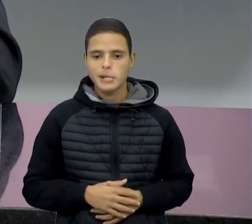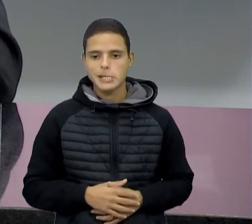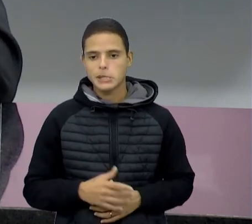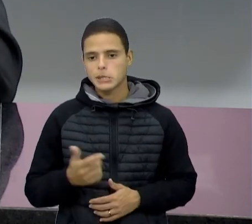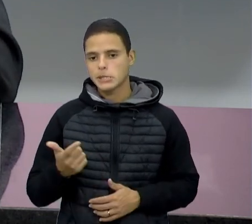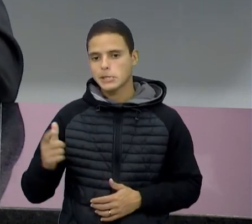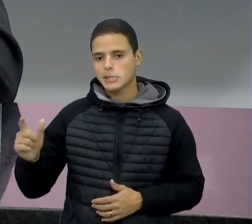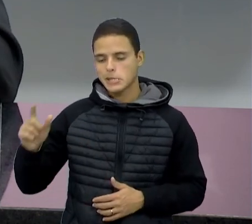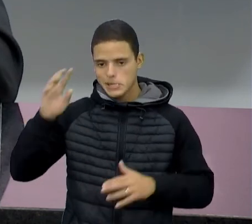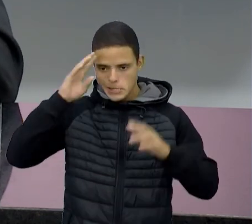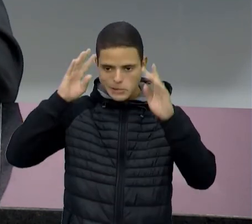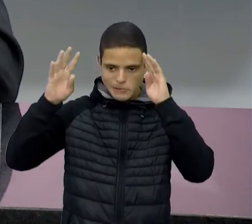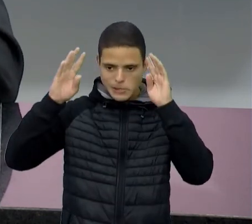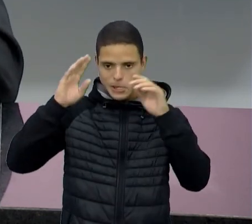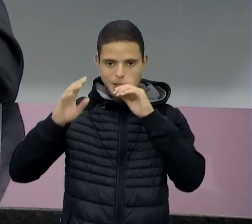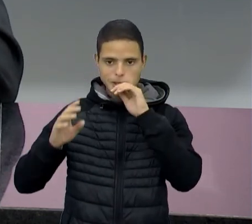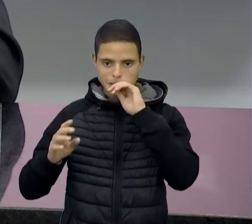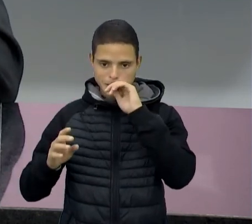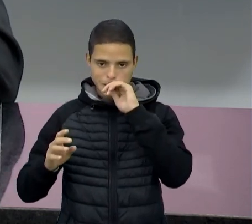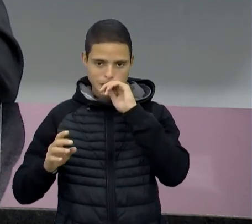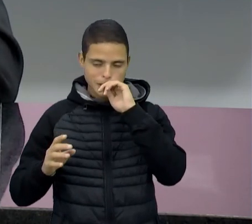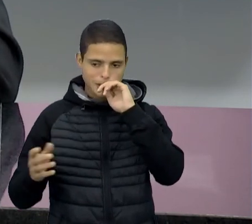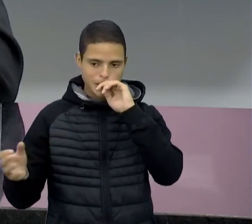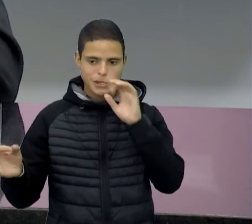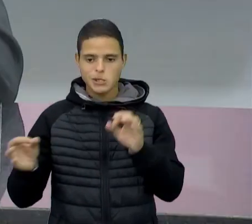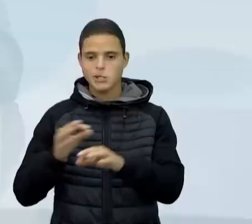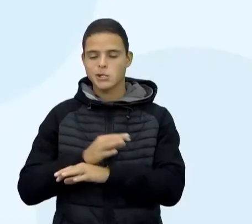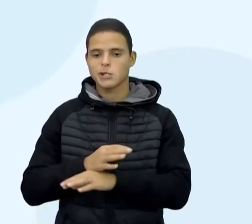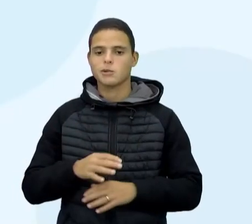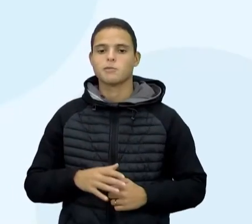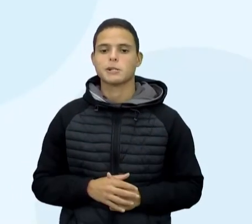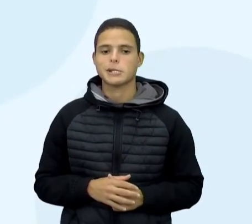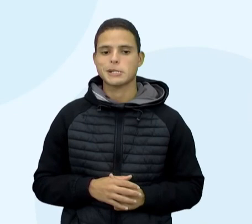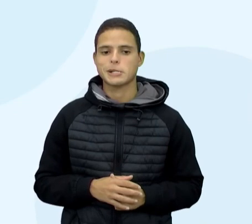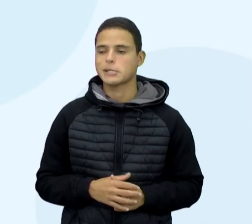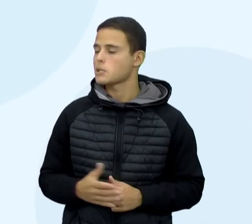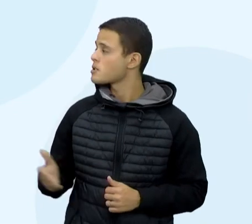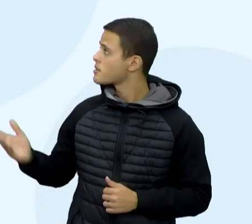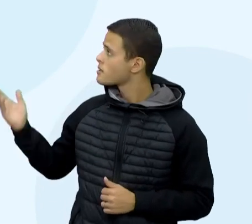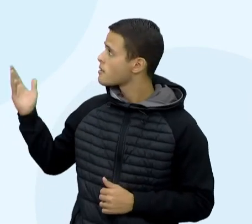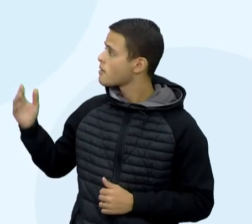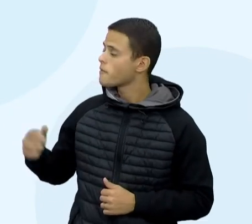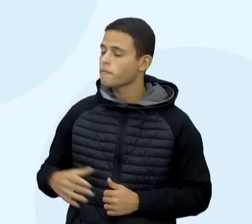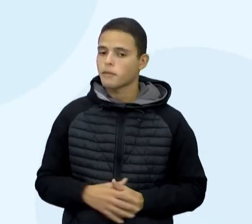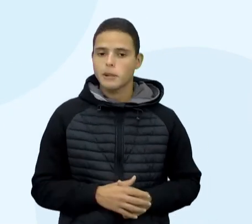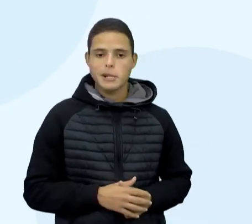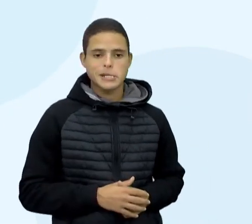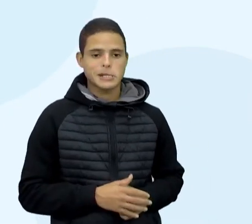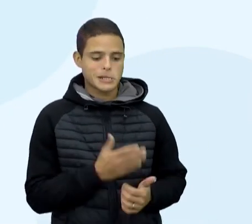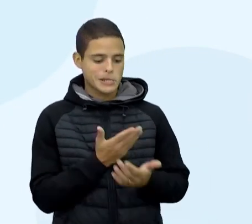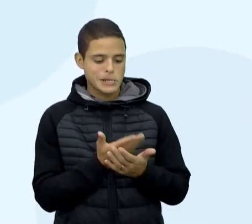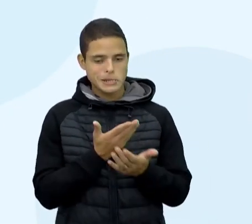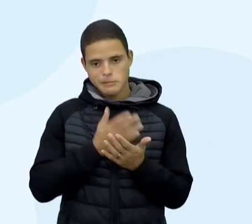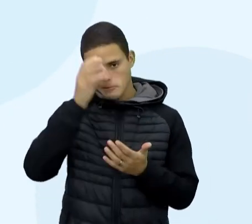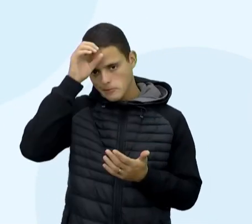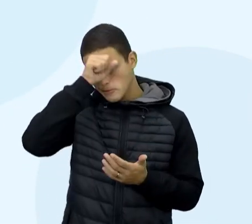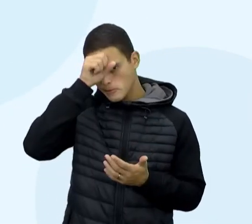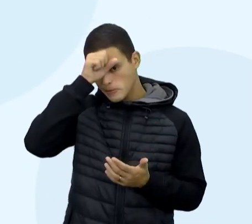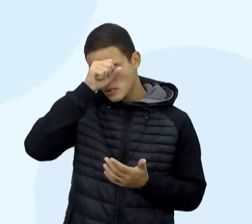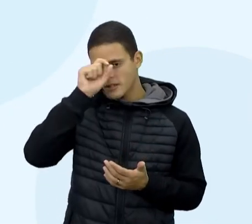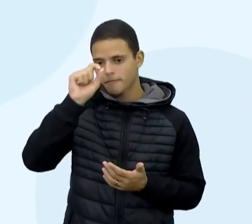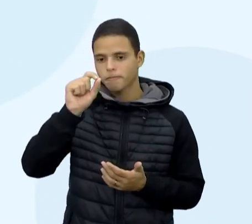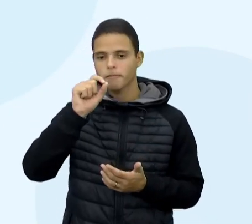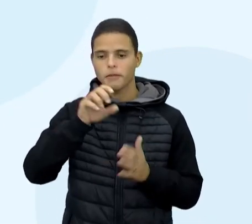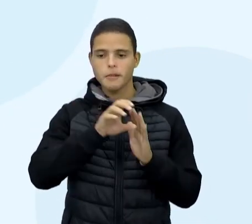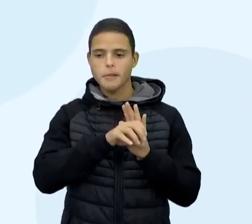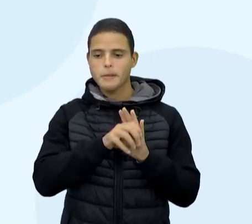nossa reflexão para a gente fechar o nosso conteúdo de hoje, tá? Vamos lá, na nossa tela. Na aula de hoje, nós revimos